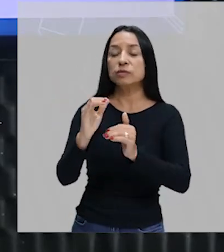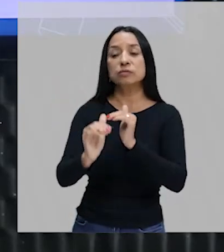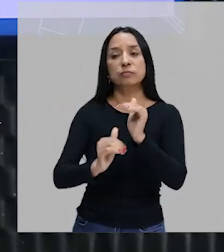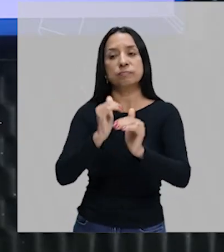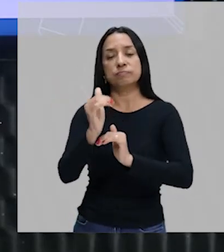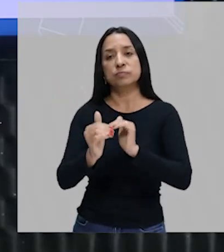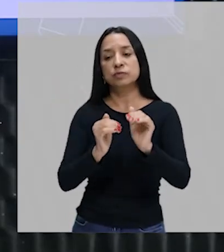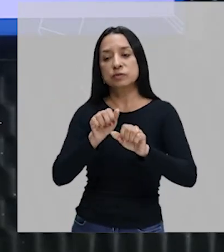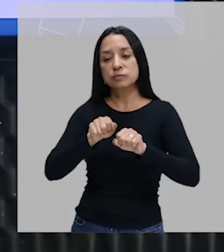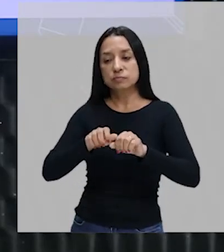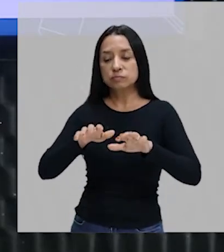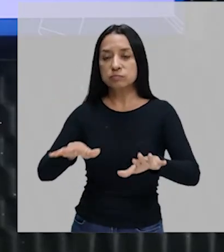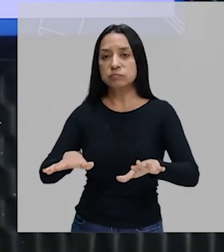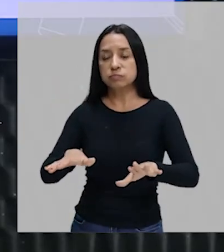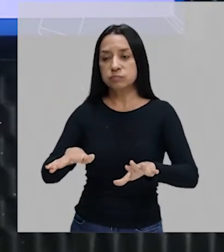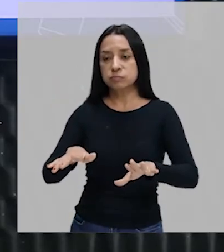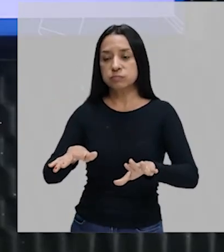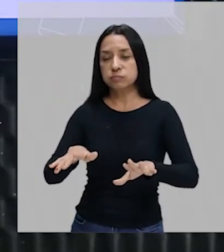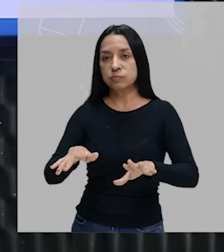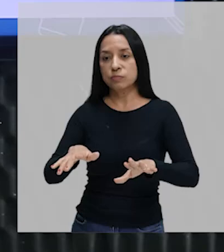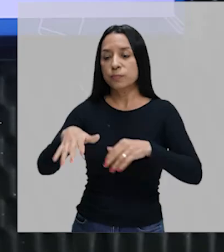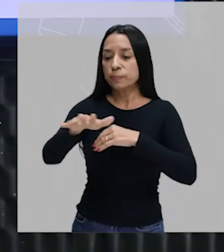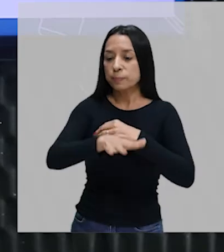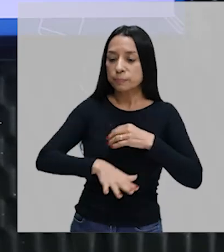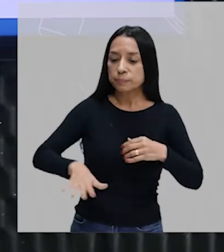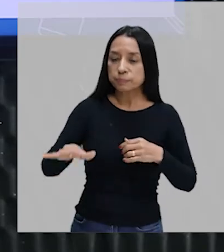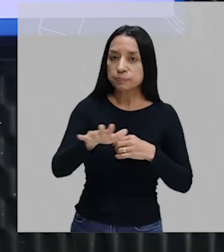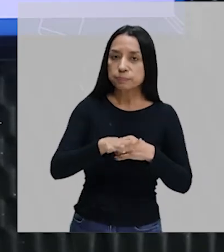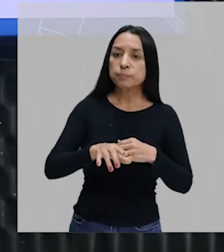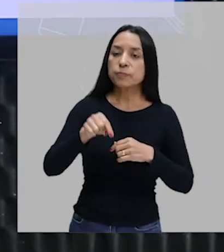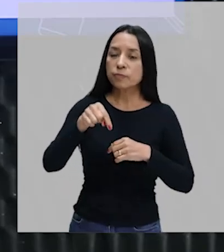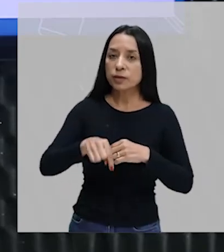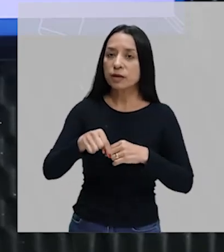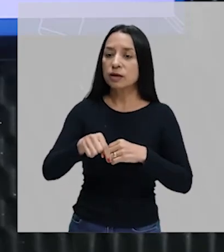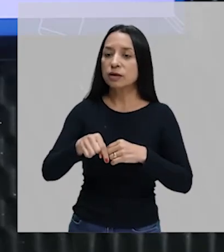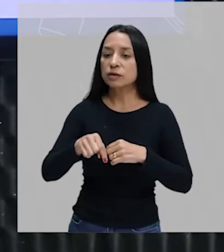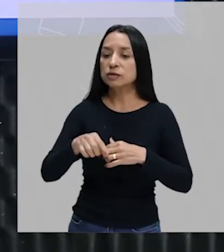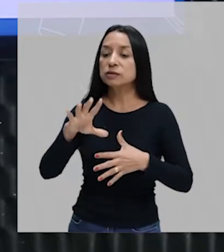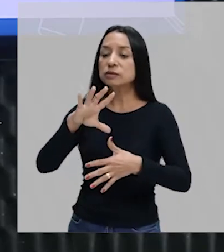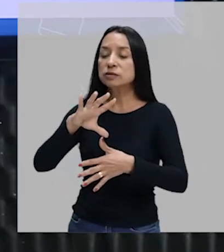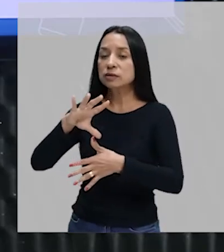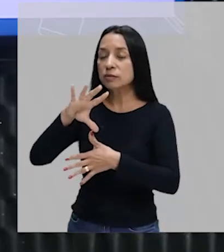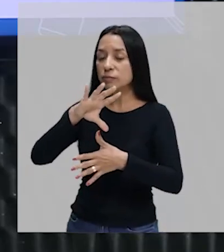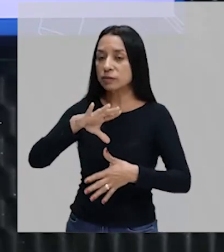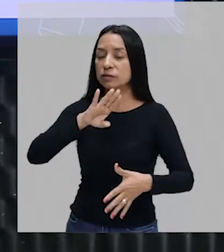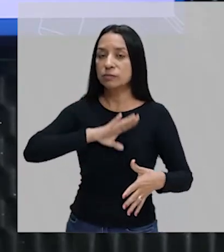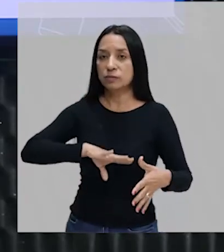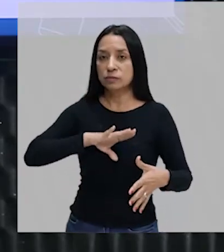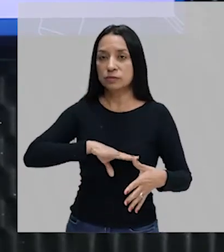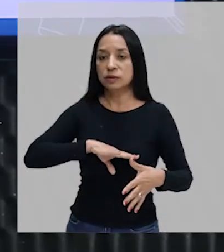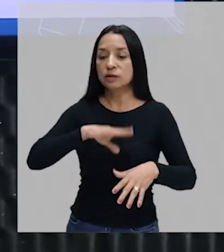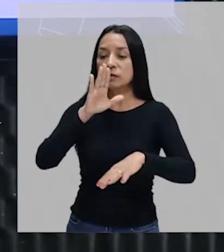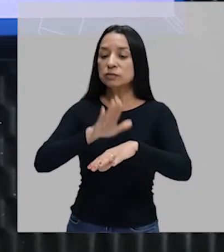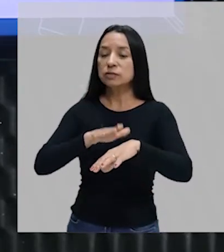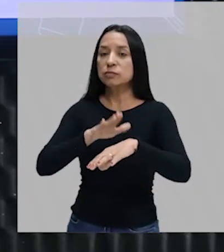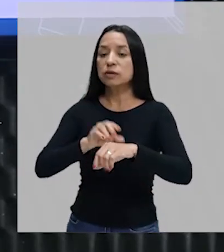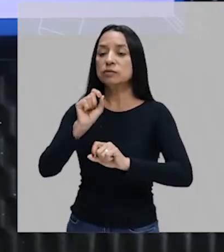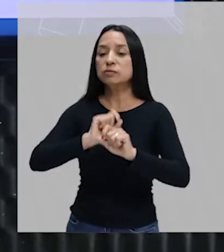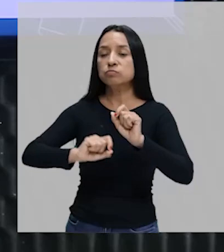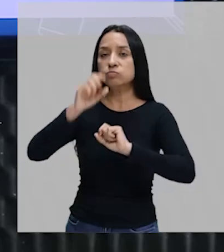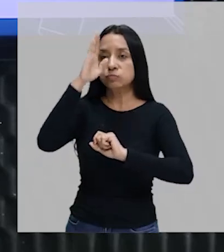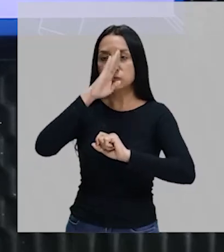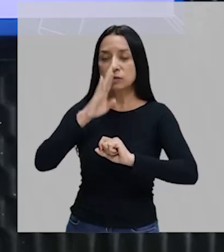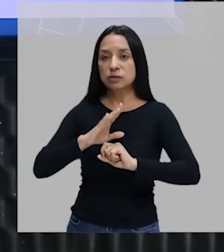de colonização do território aqui na América Portuguesa, chamado Brasil. Dentro